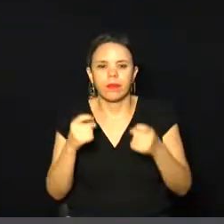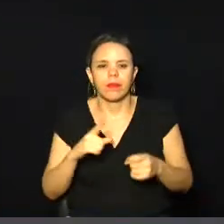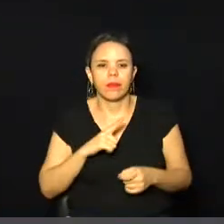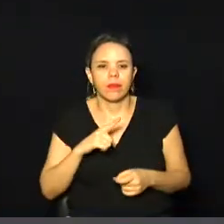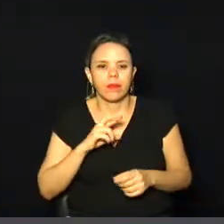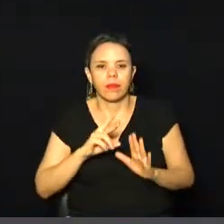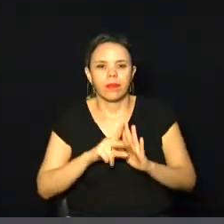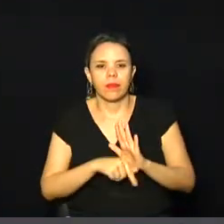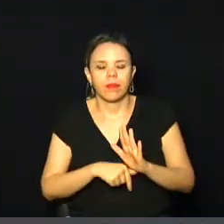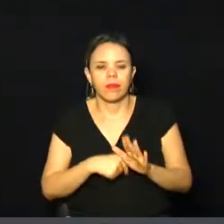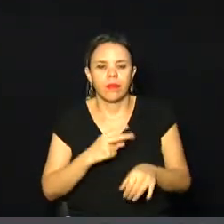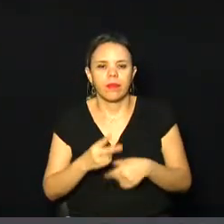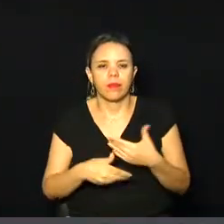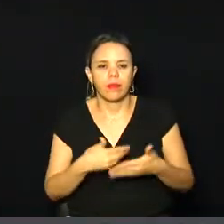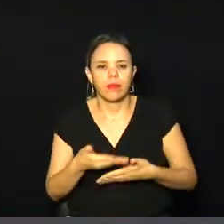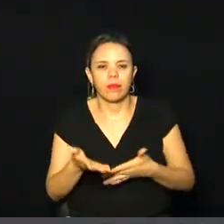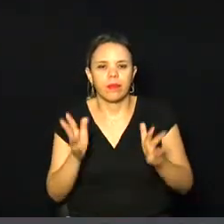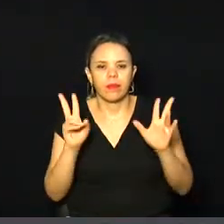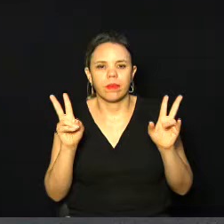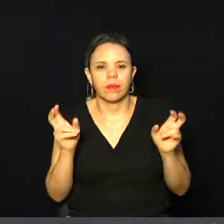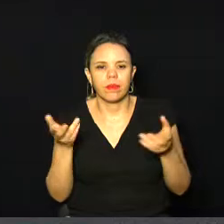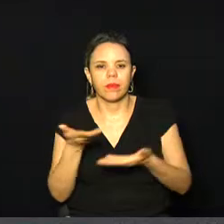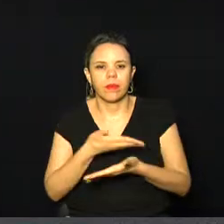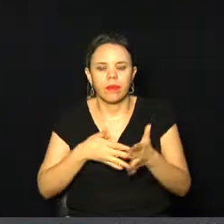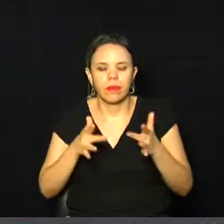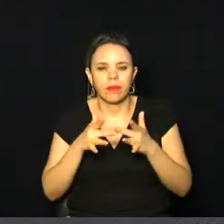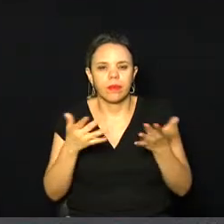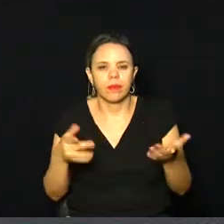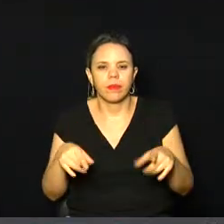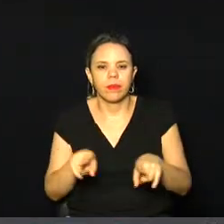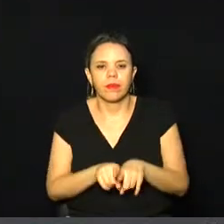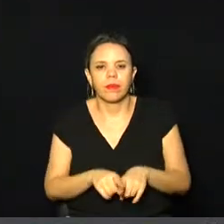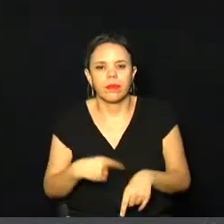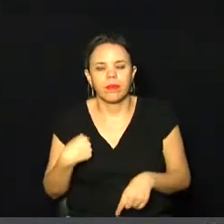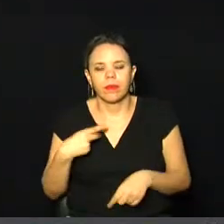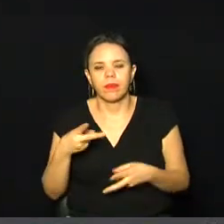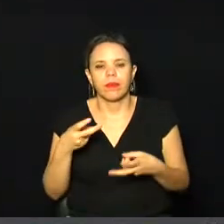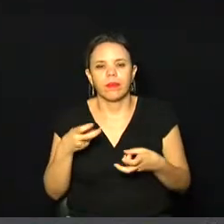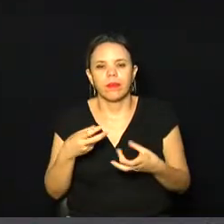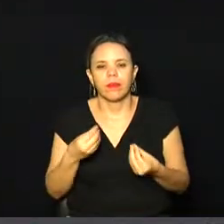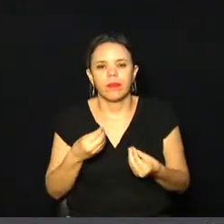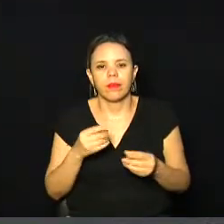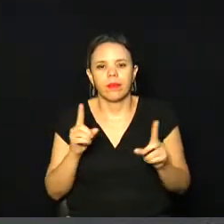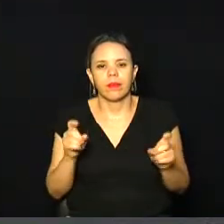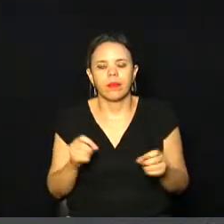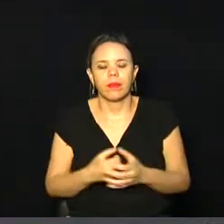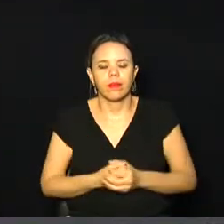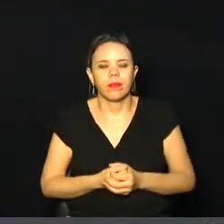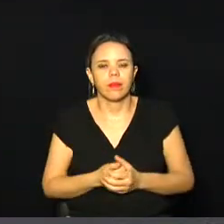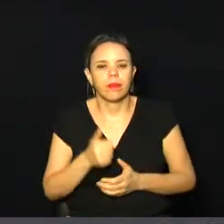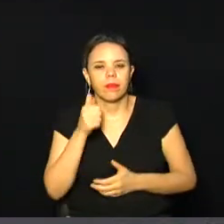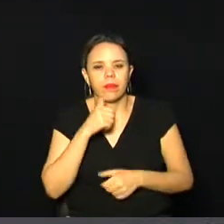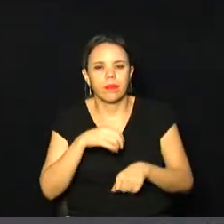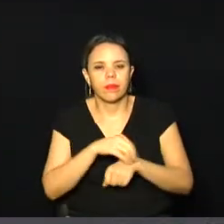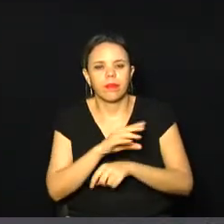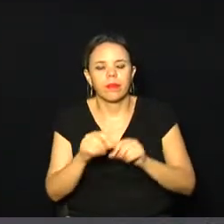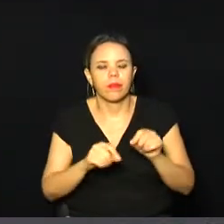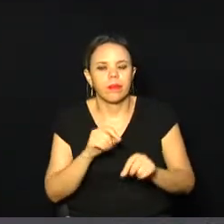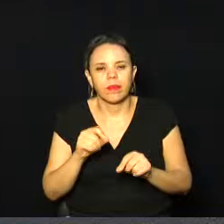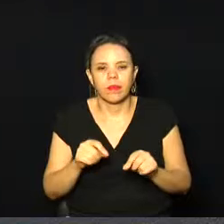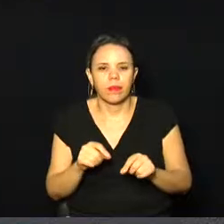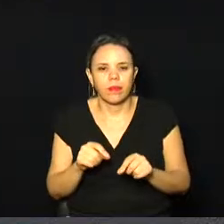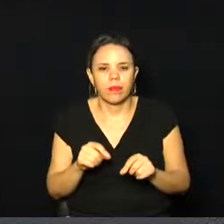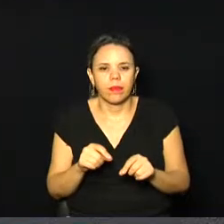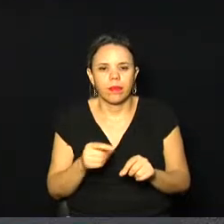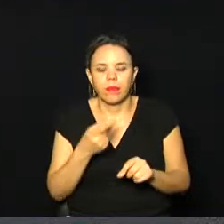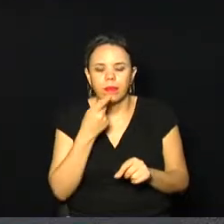várias formas manter ali aquela relação. Então, também a gente escuta muito aquelas questões, né, que as mulheres trazem do quê?